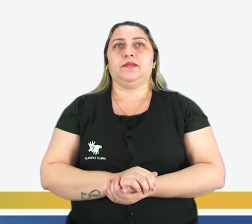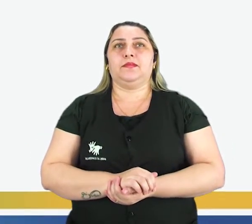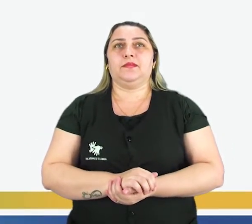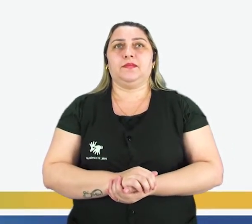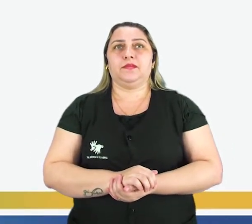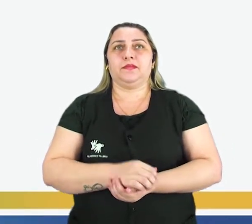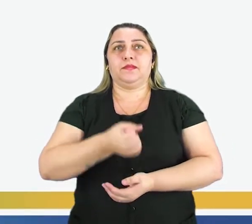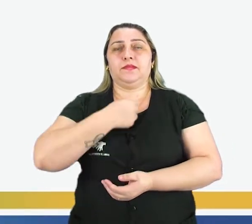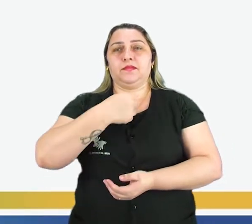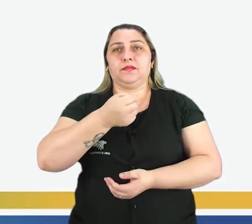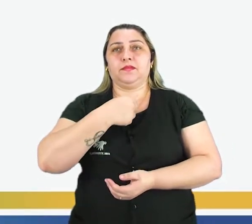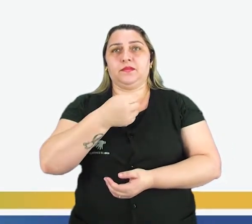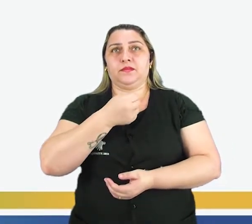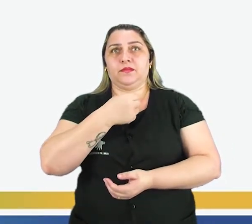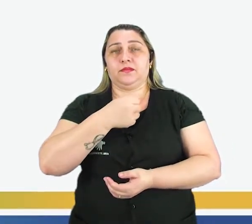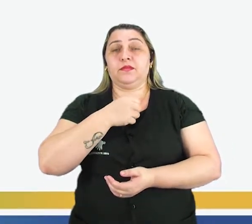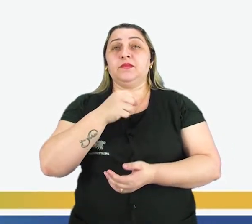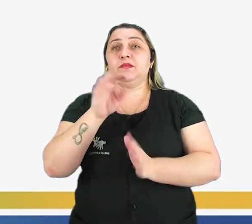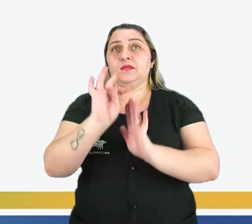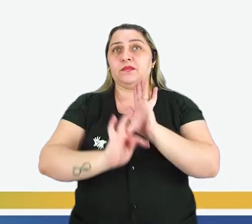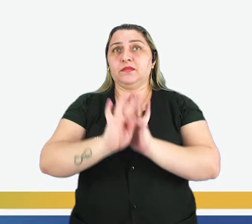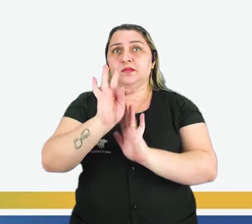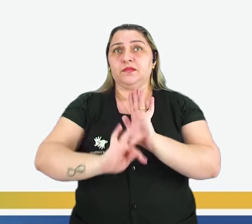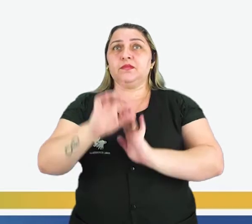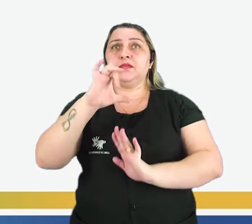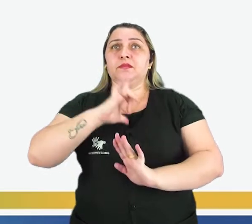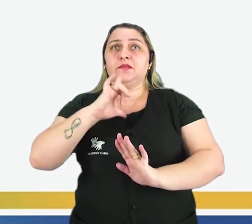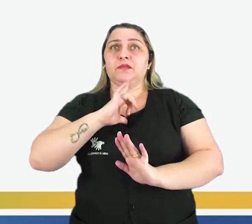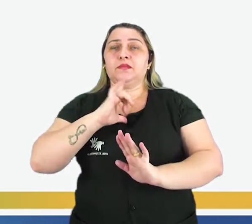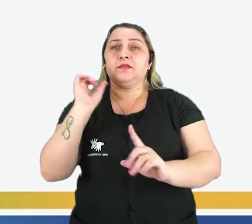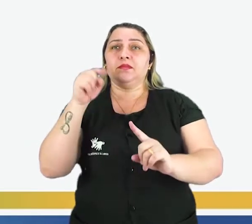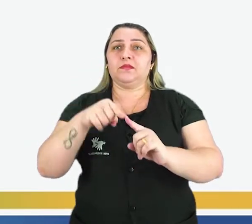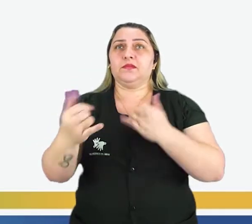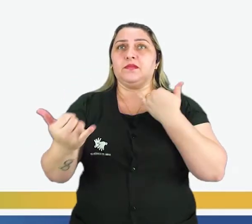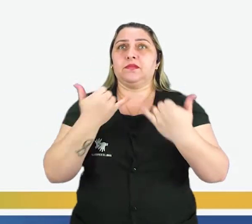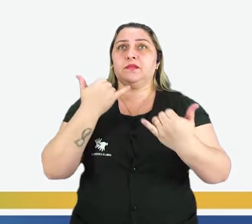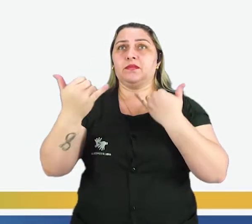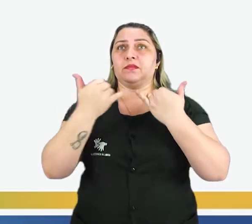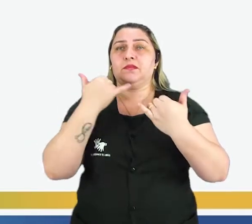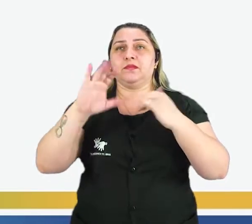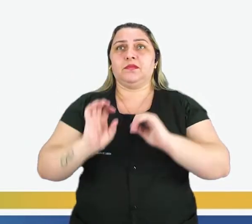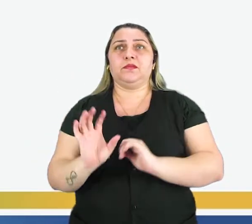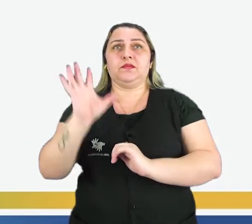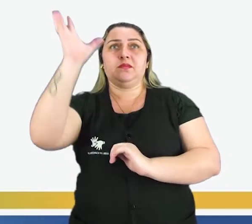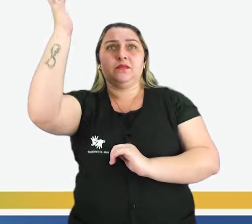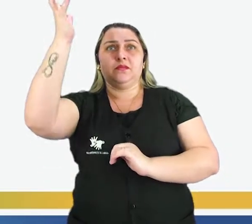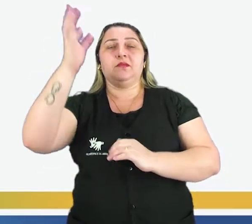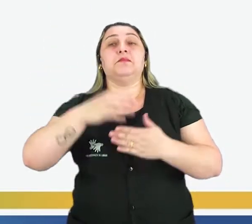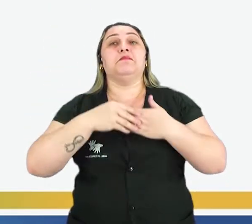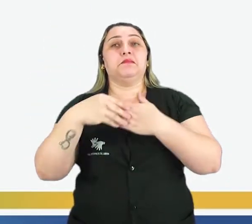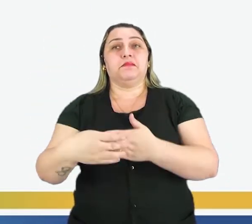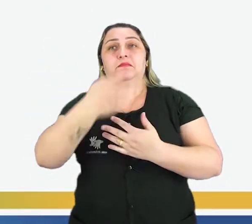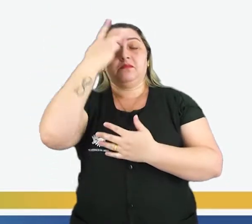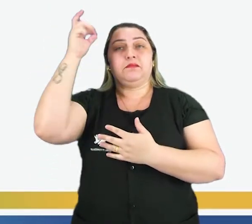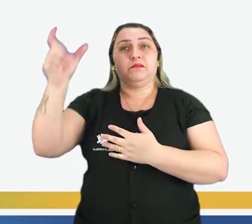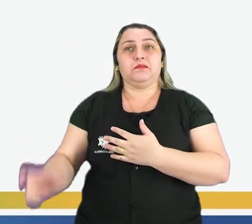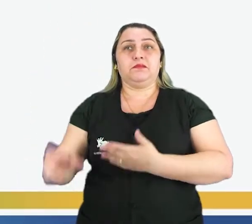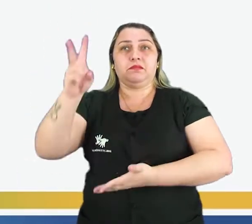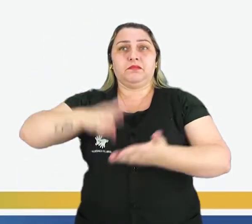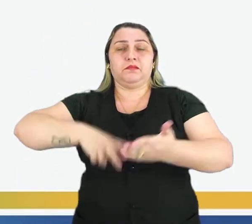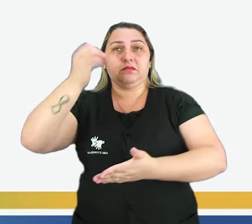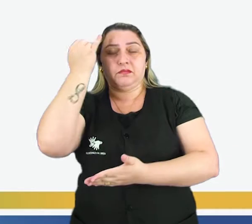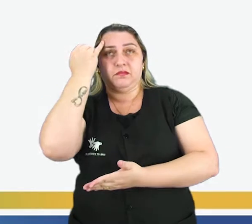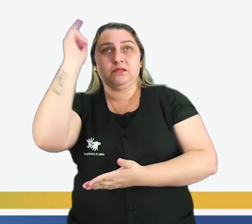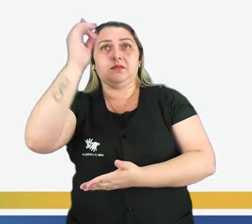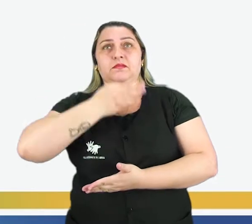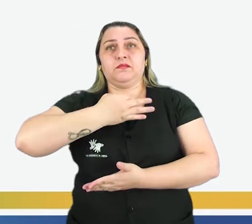Entrevista, ó. Ele é um tipo de texto que tem a função de informar sobre um acontecimento ou levar ao público